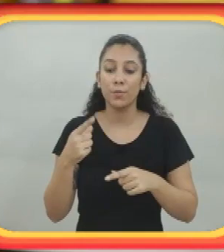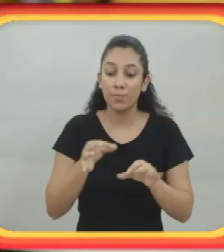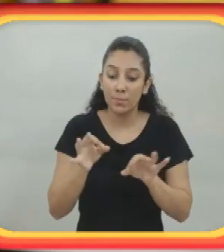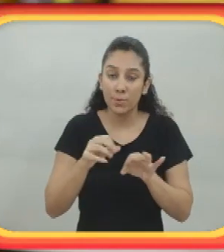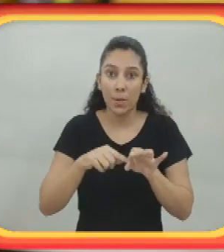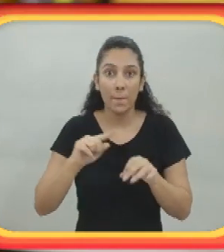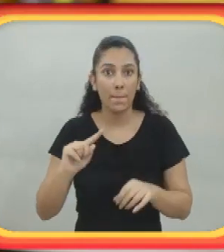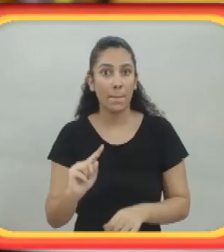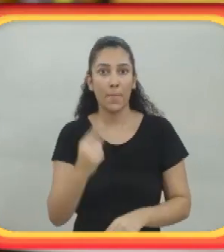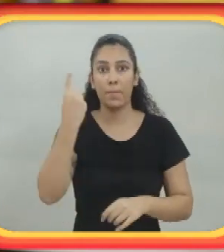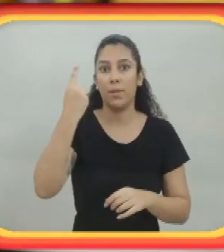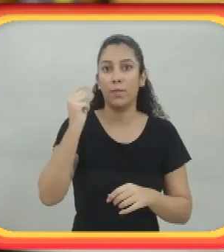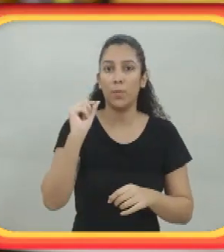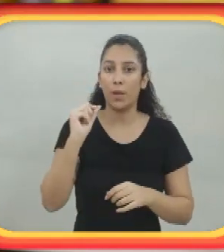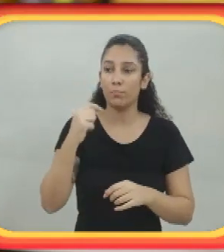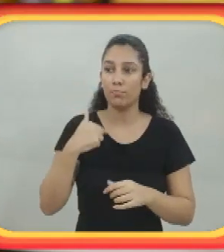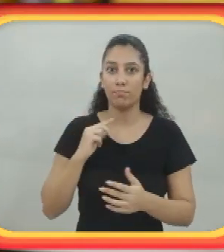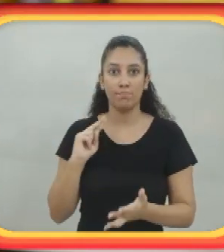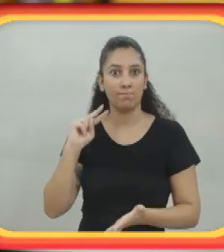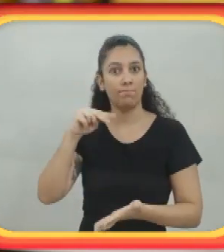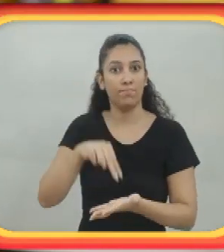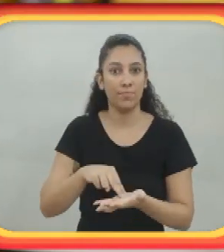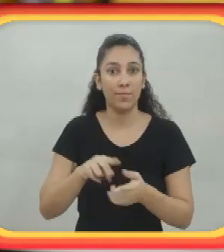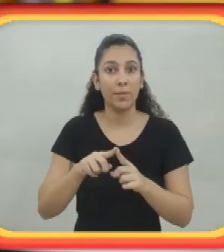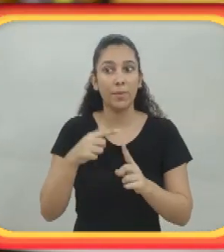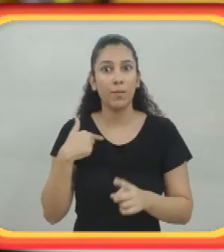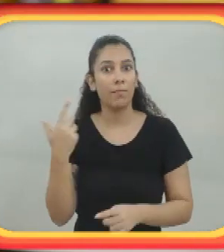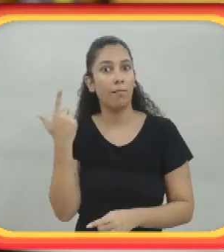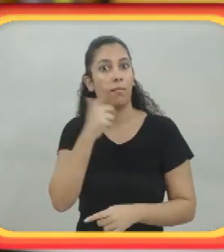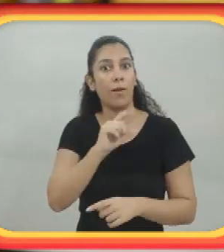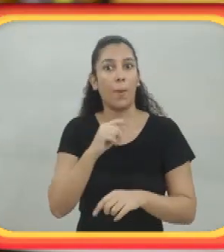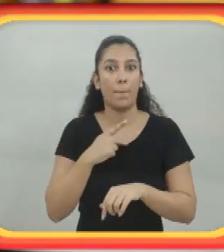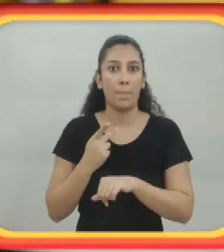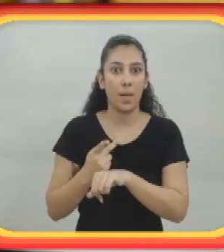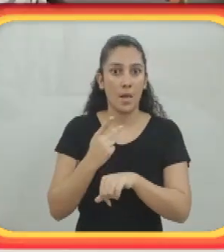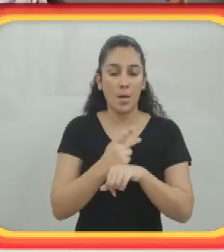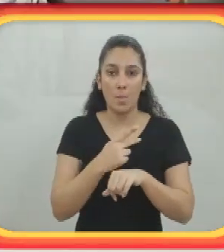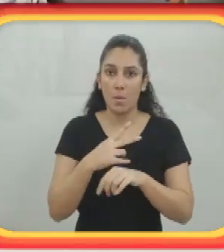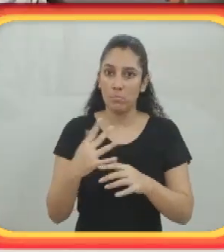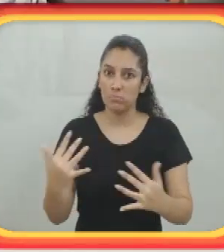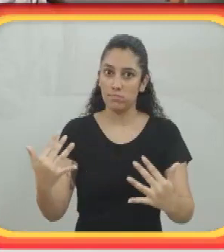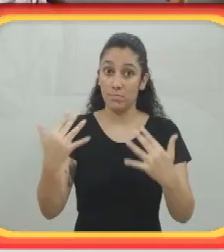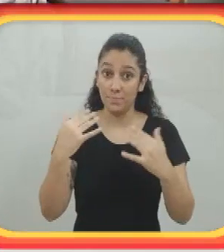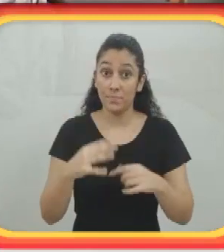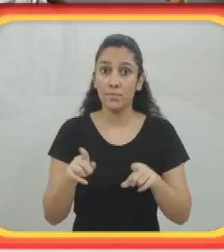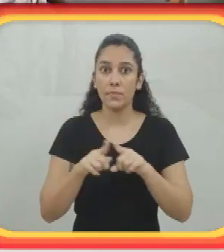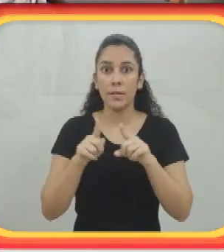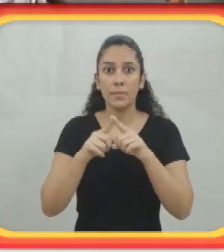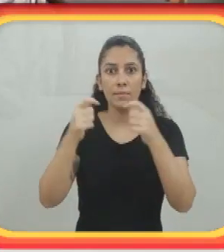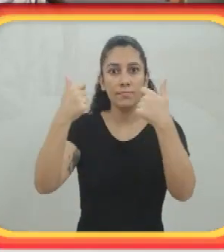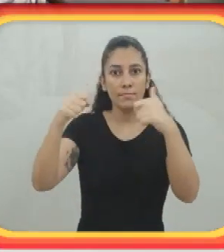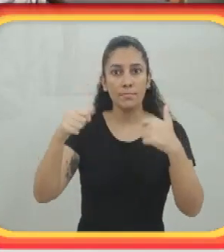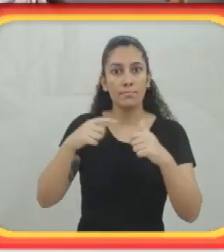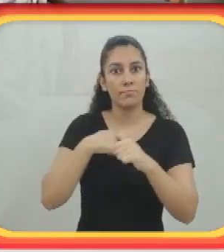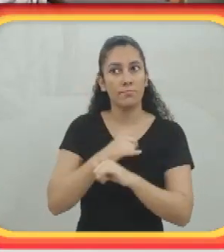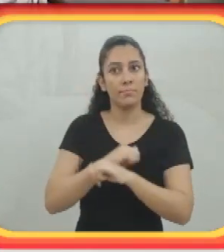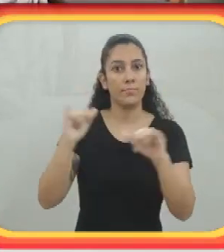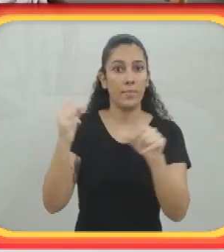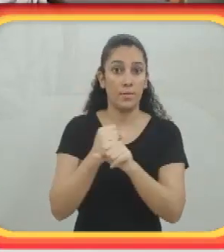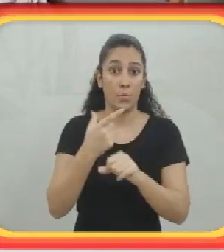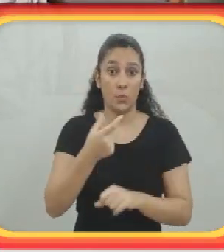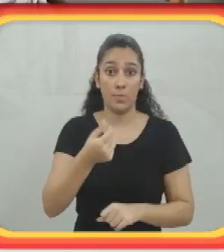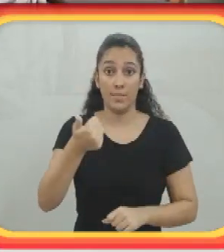Fizeram o projeto, ela chamou um dramaturgo de São Paulo, Yuri